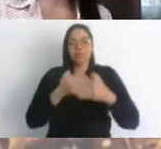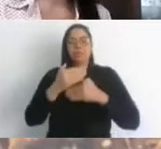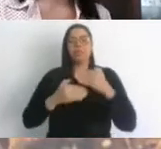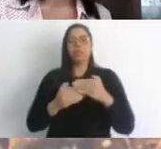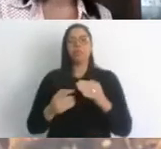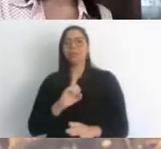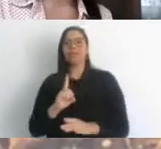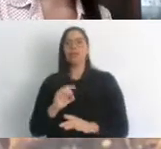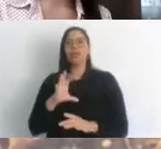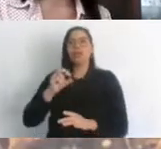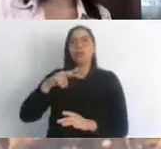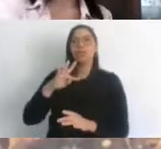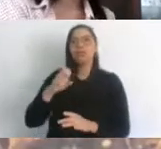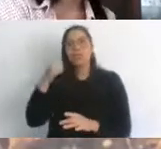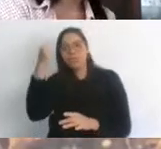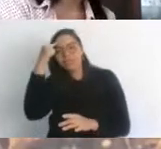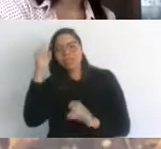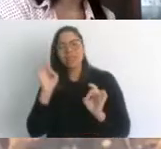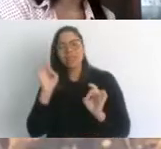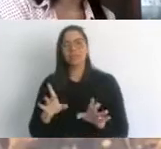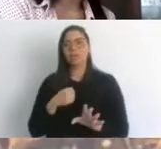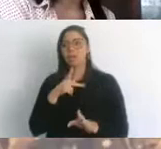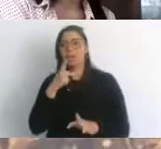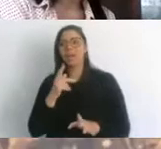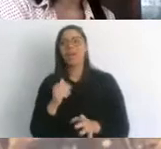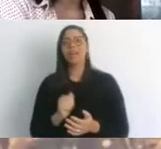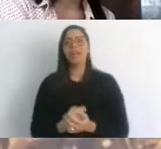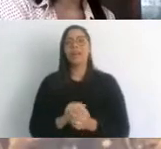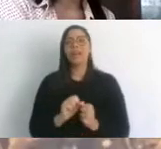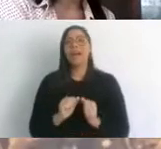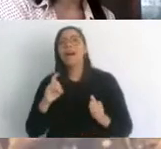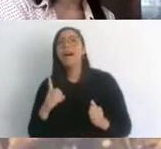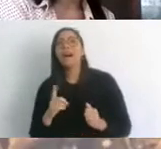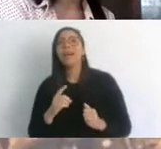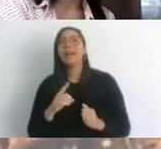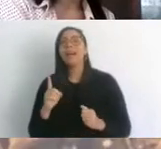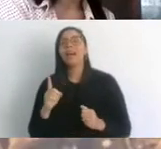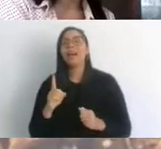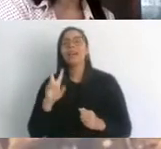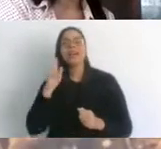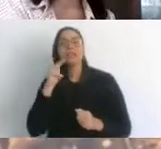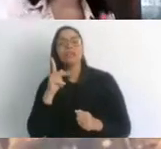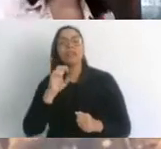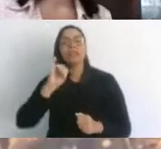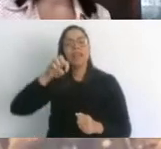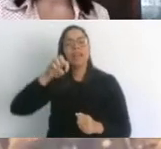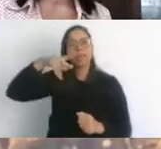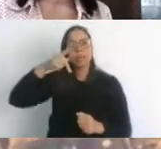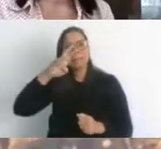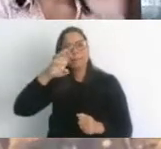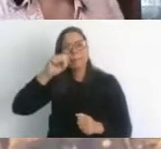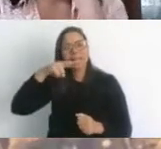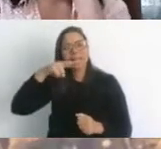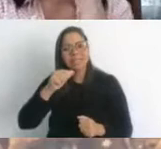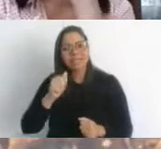controle apenas dá ideia quando a gente fala assim ai é aquela história da Imprensa o valor de